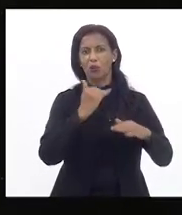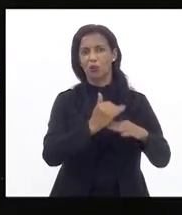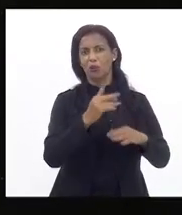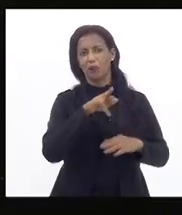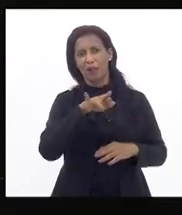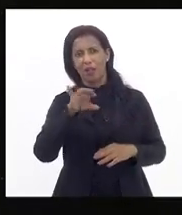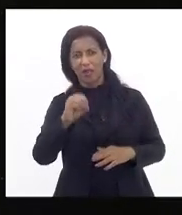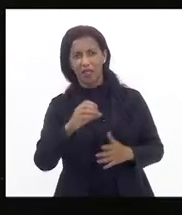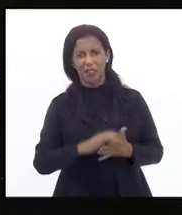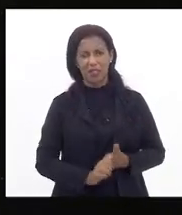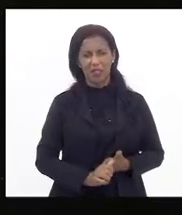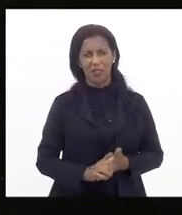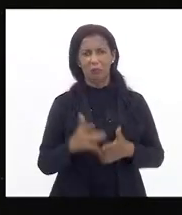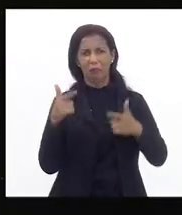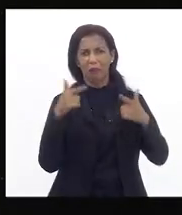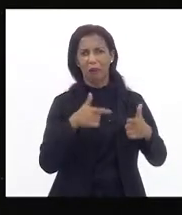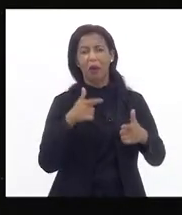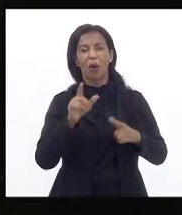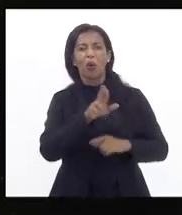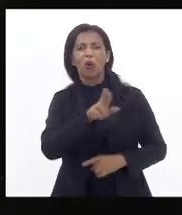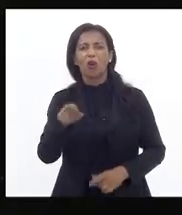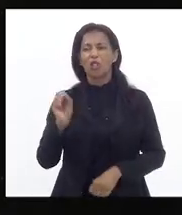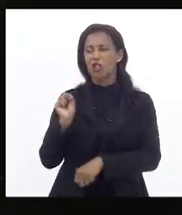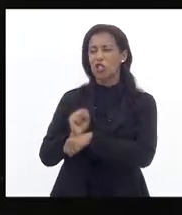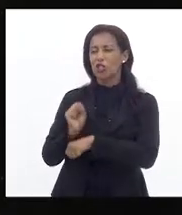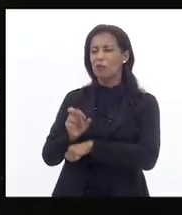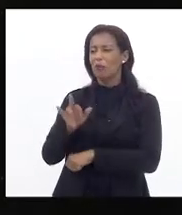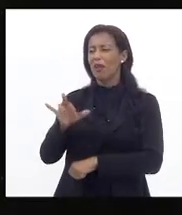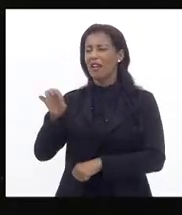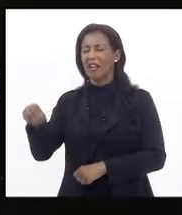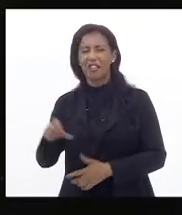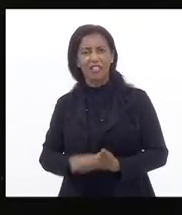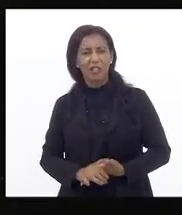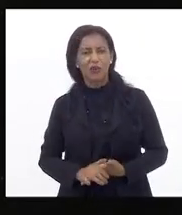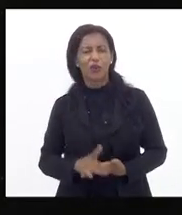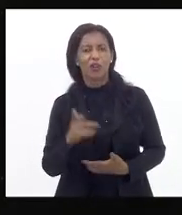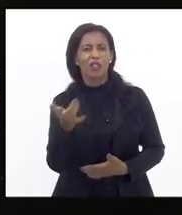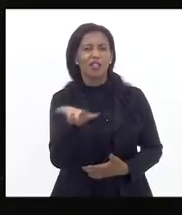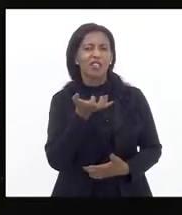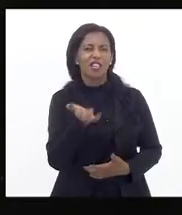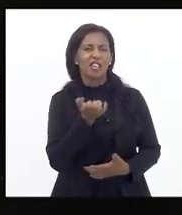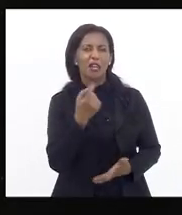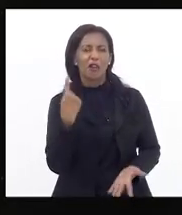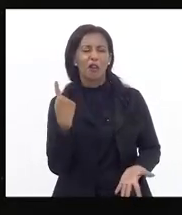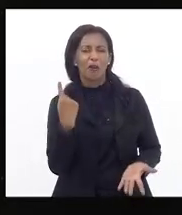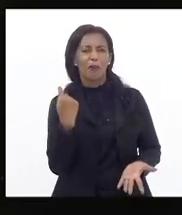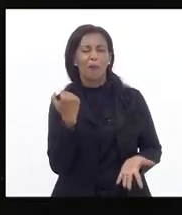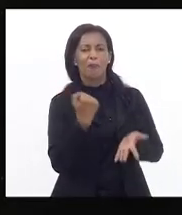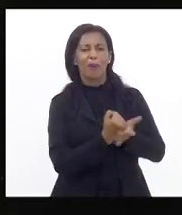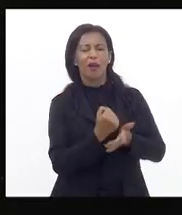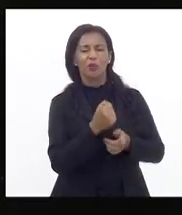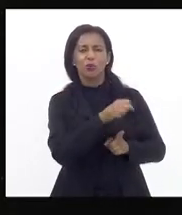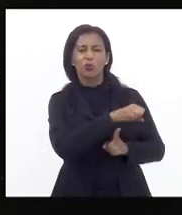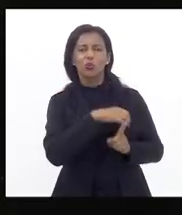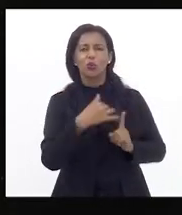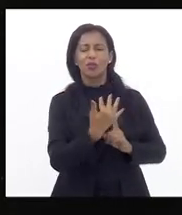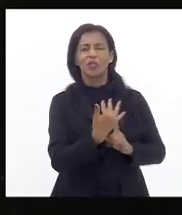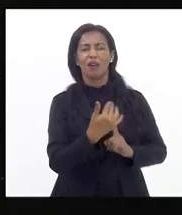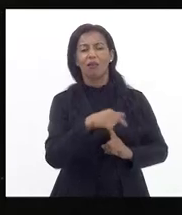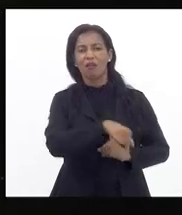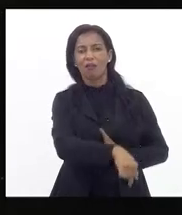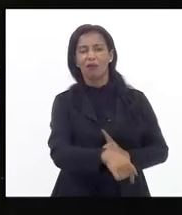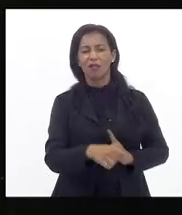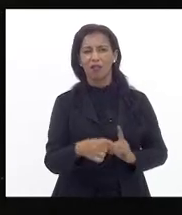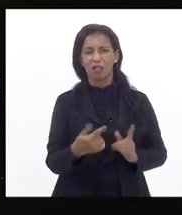né com a xícara de espera rio que tentava mitigar os impactos sociais o estado